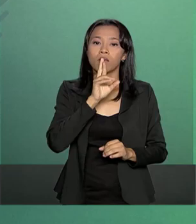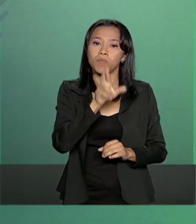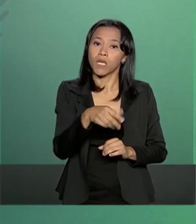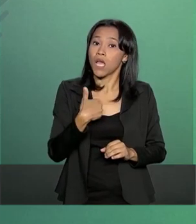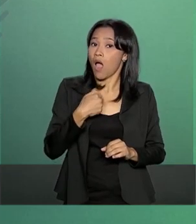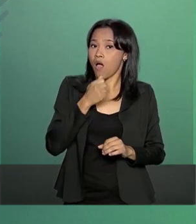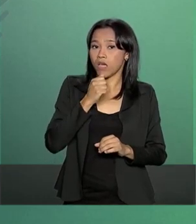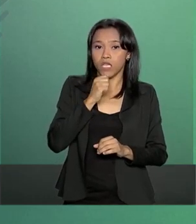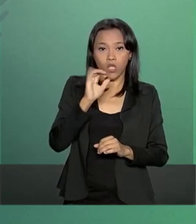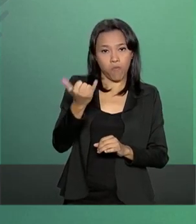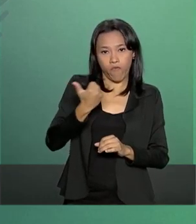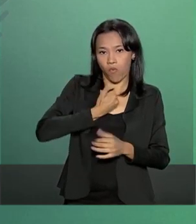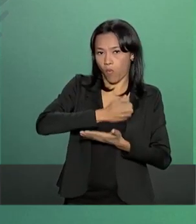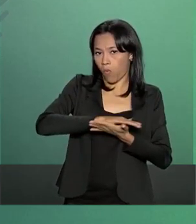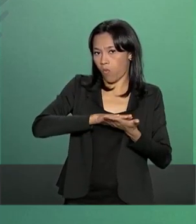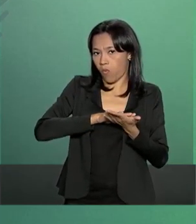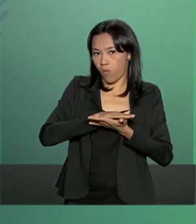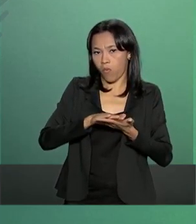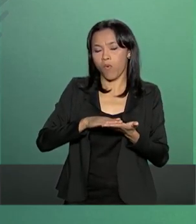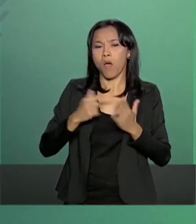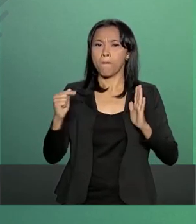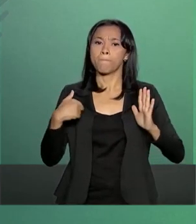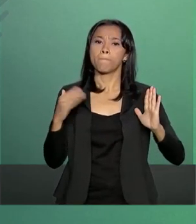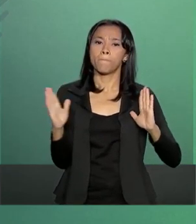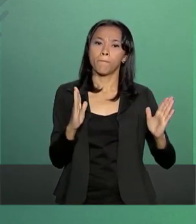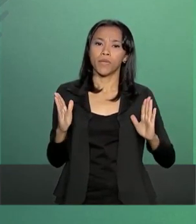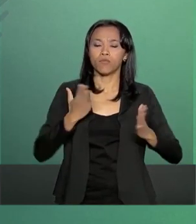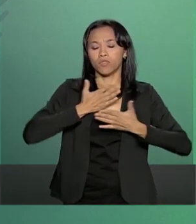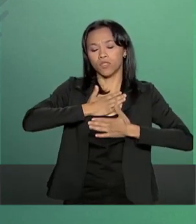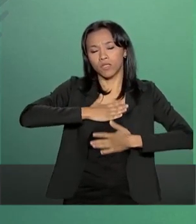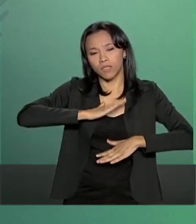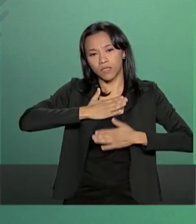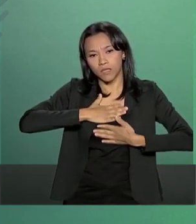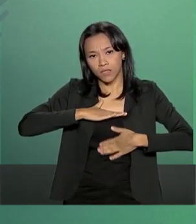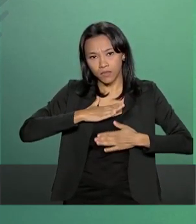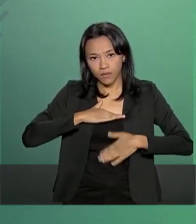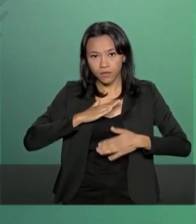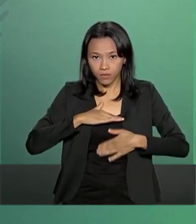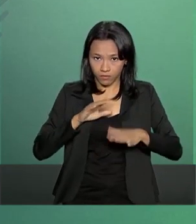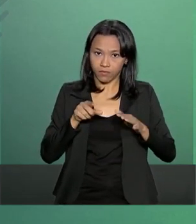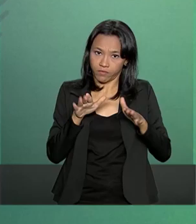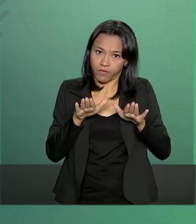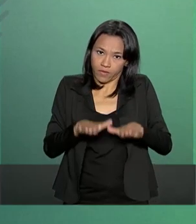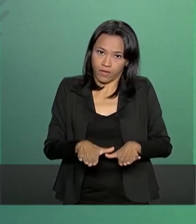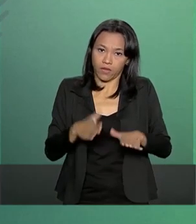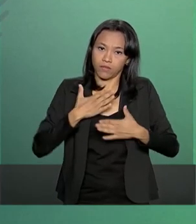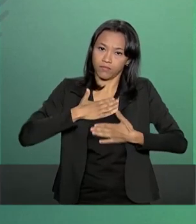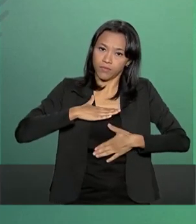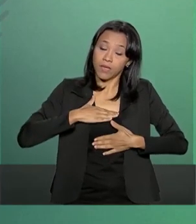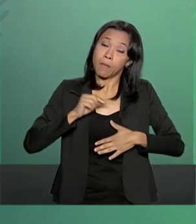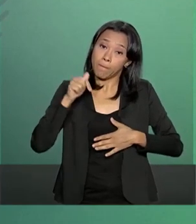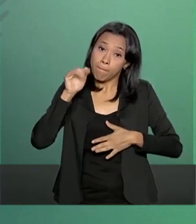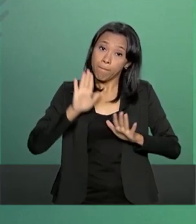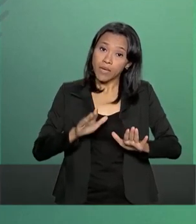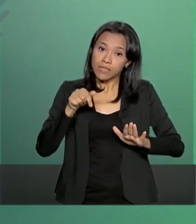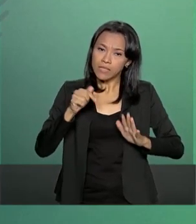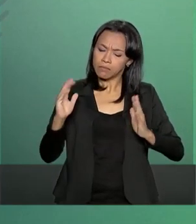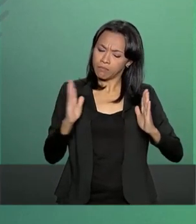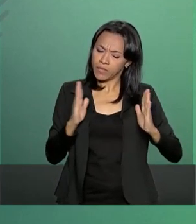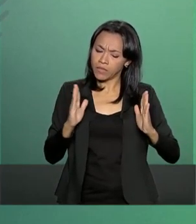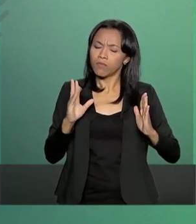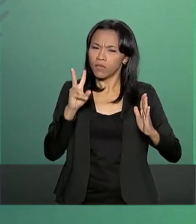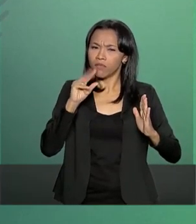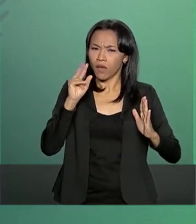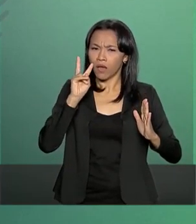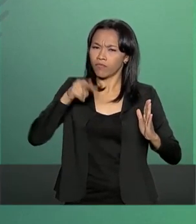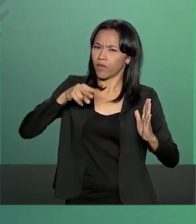ainda passará por um período de descanso, mas, ao longo desse período, ele terá a capacidade de